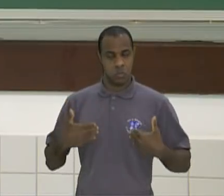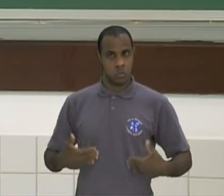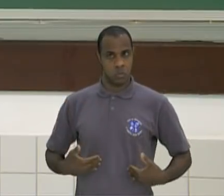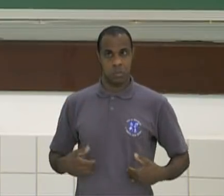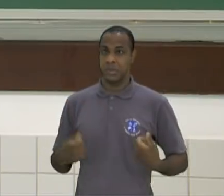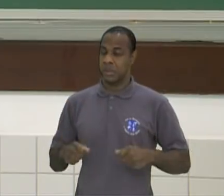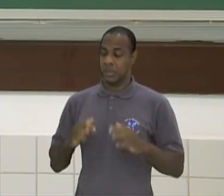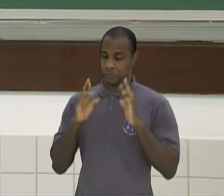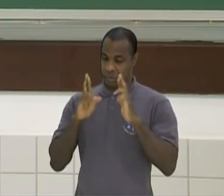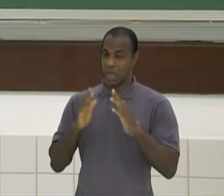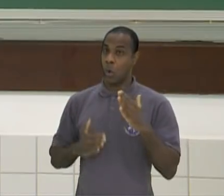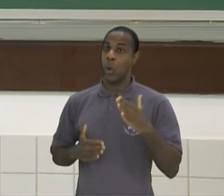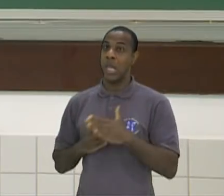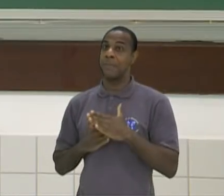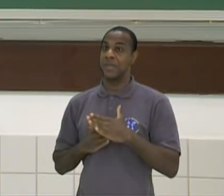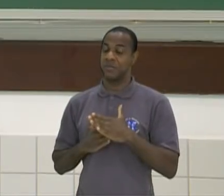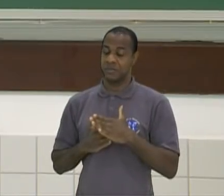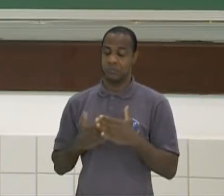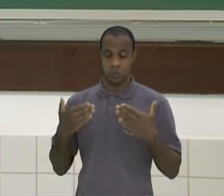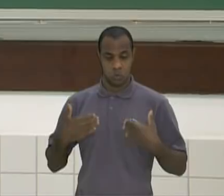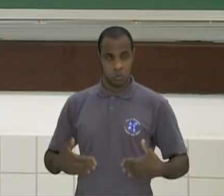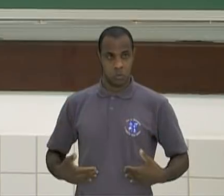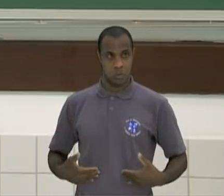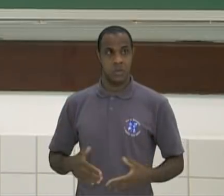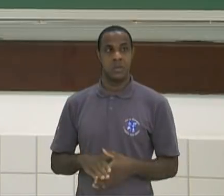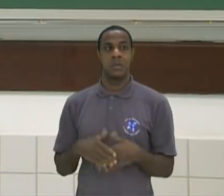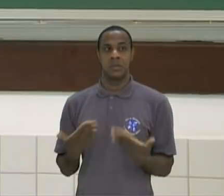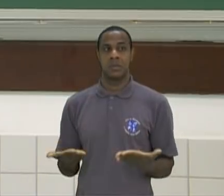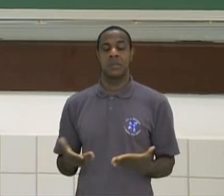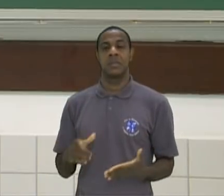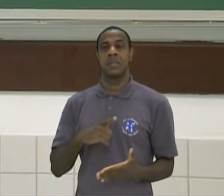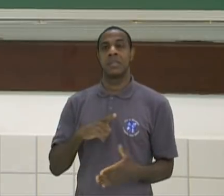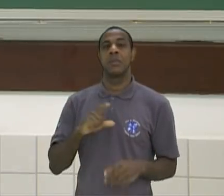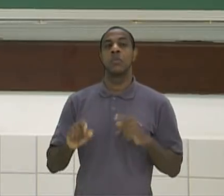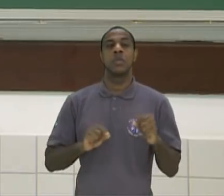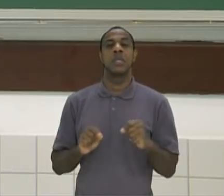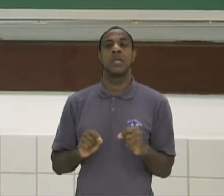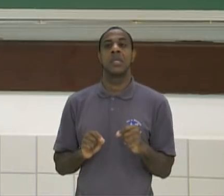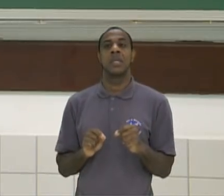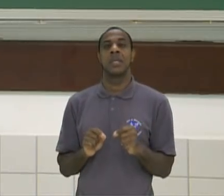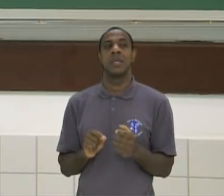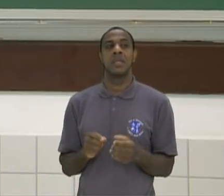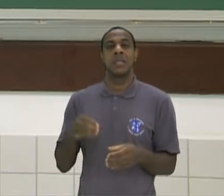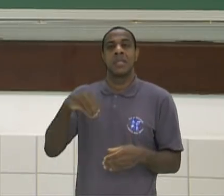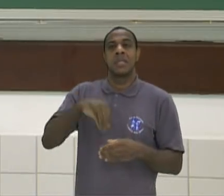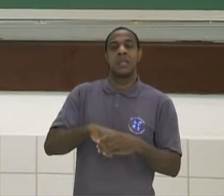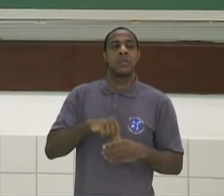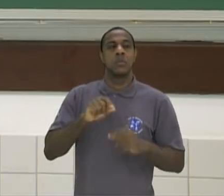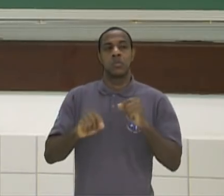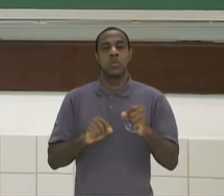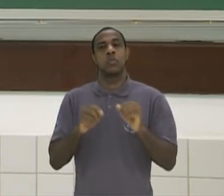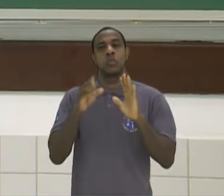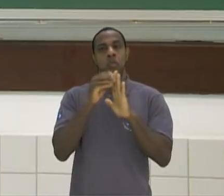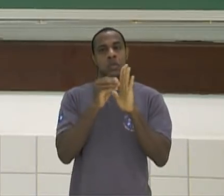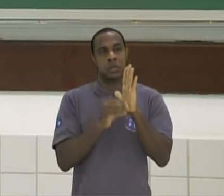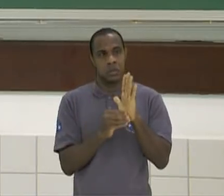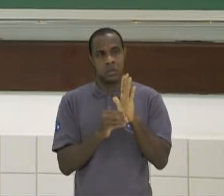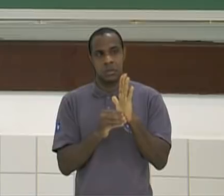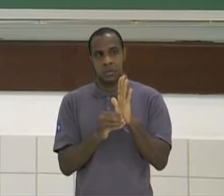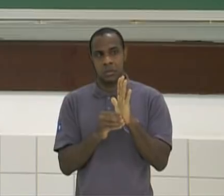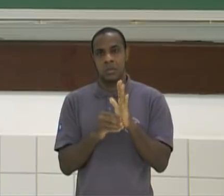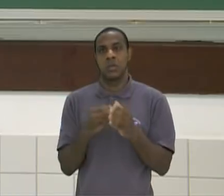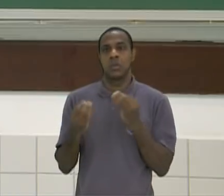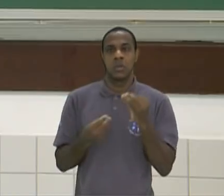hoje. Antiginástica. Esse tema está dentro da gama de oferta, né, do conteúdo de ginásticas